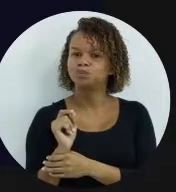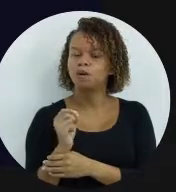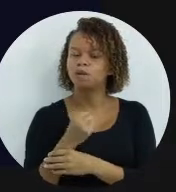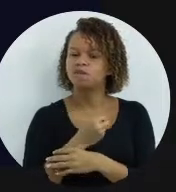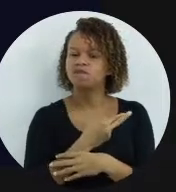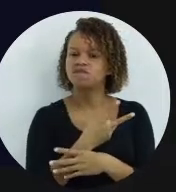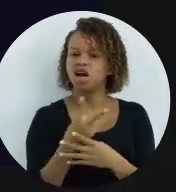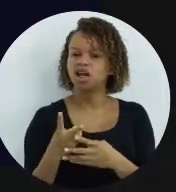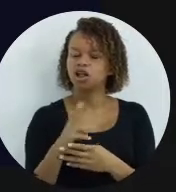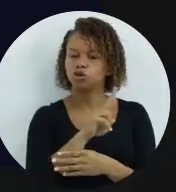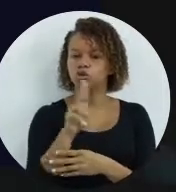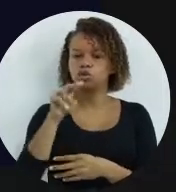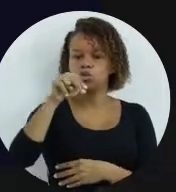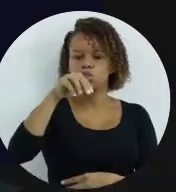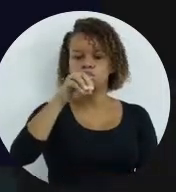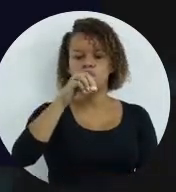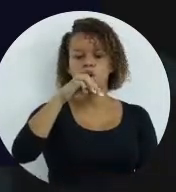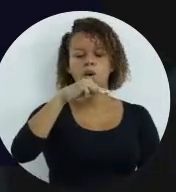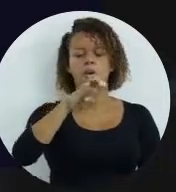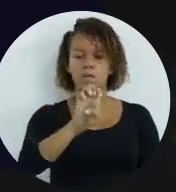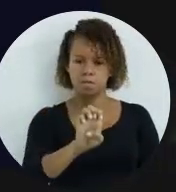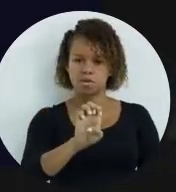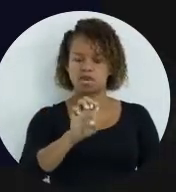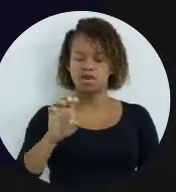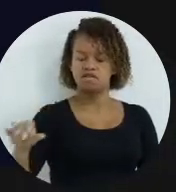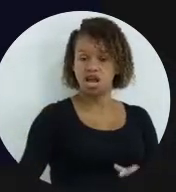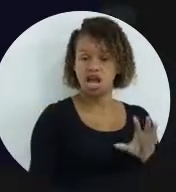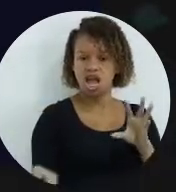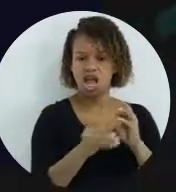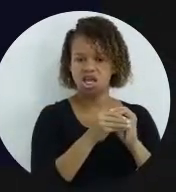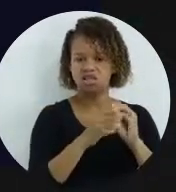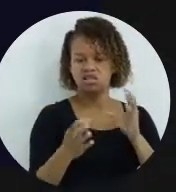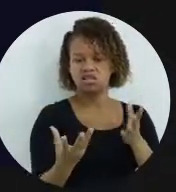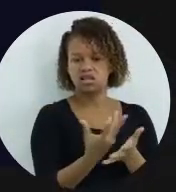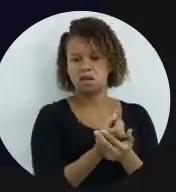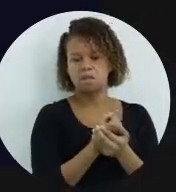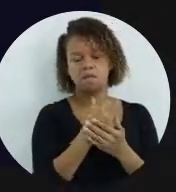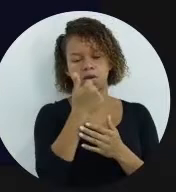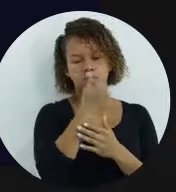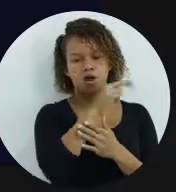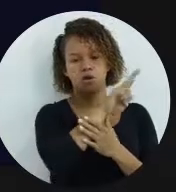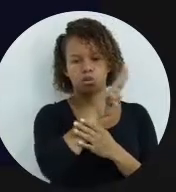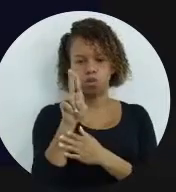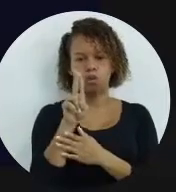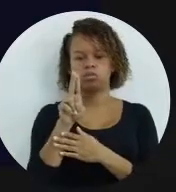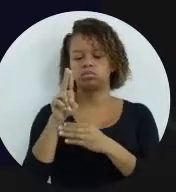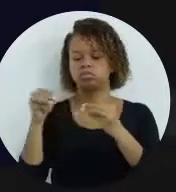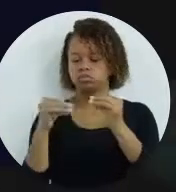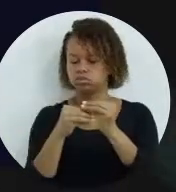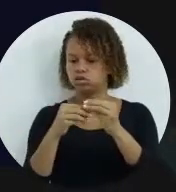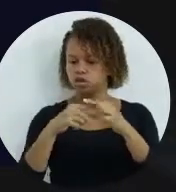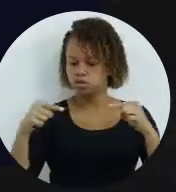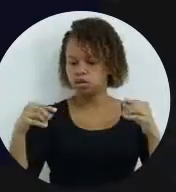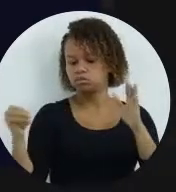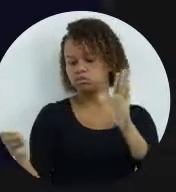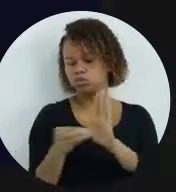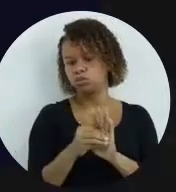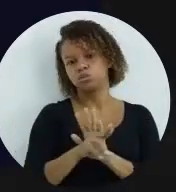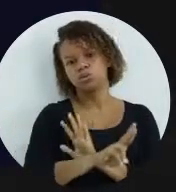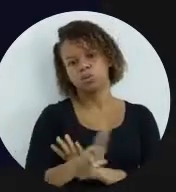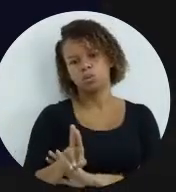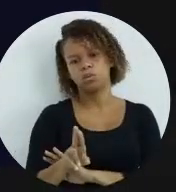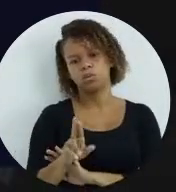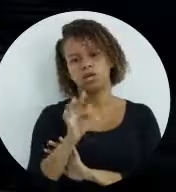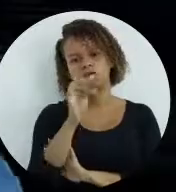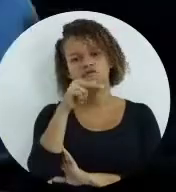uma variável chamada nome que vai receber o primeiro nome mais o espaço mais o último nome. Observe que não é uma